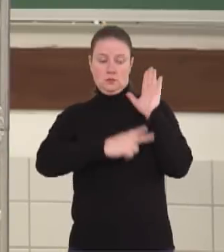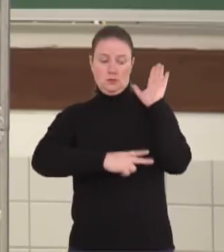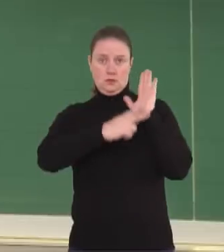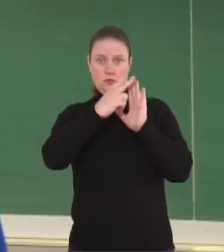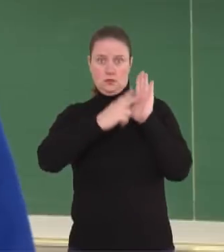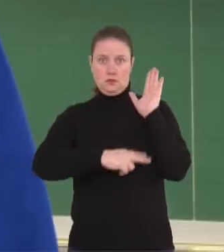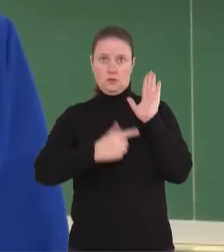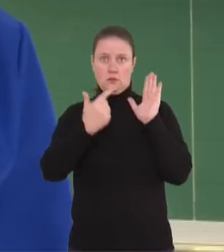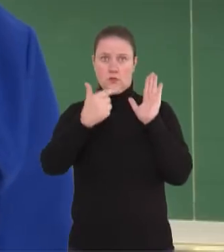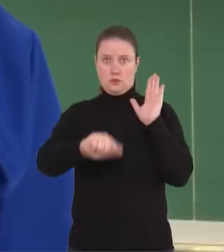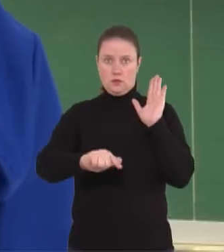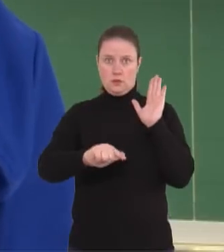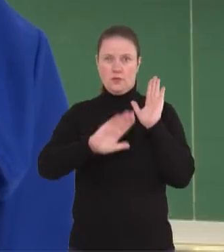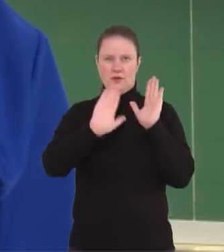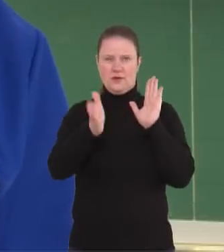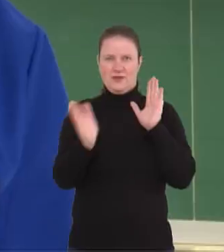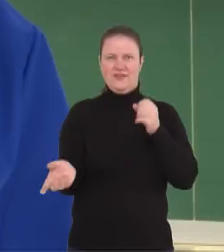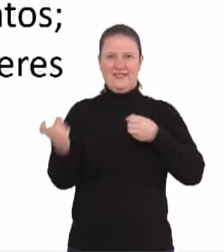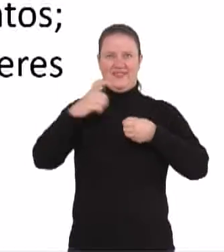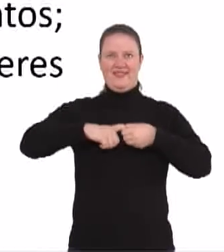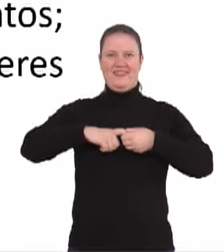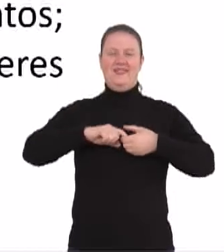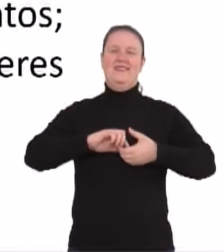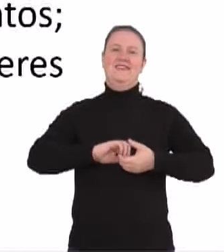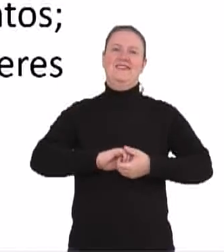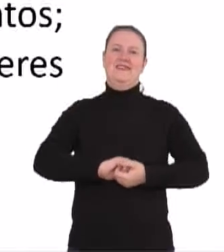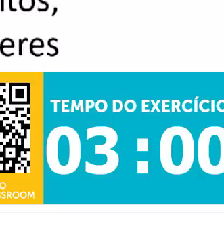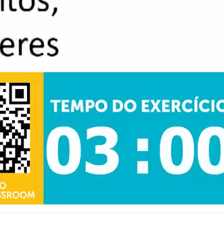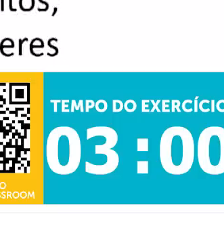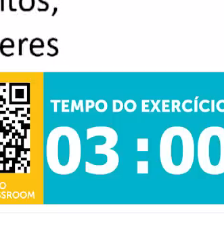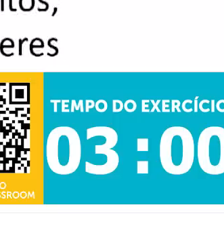né, nesse slide e a gente já volta.